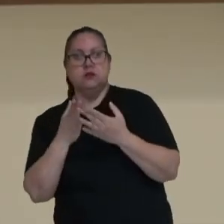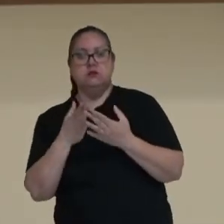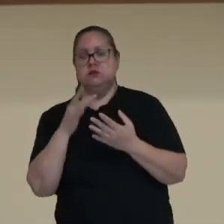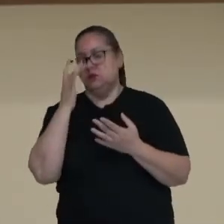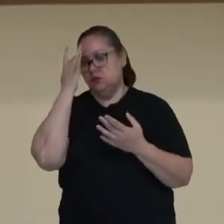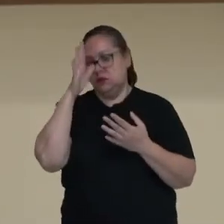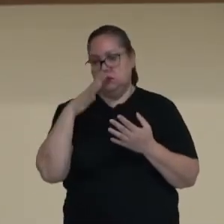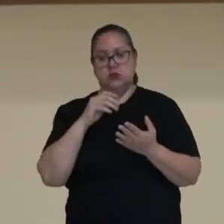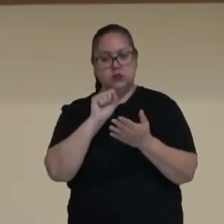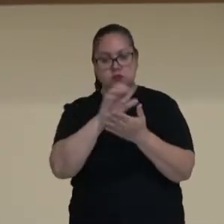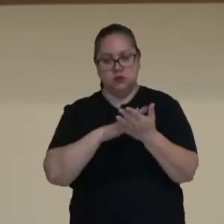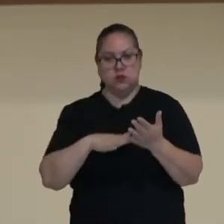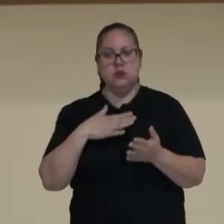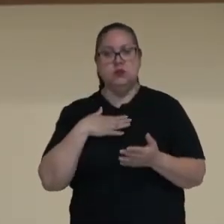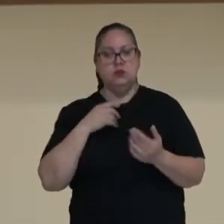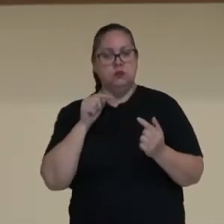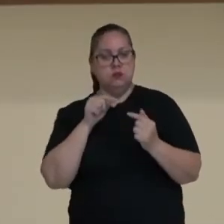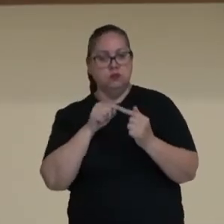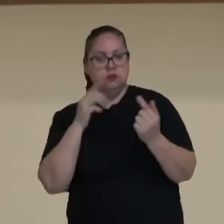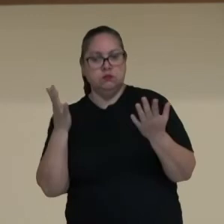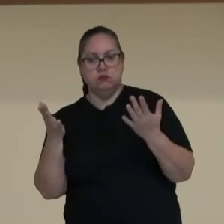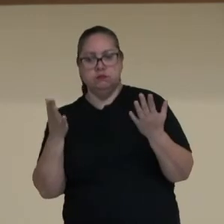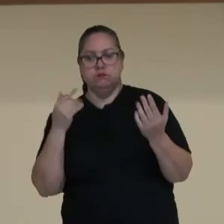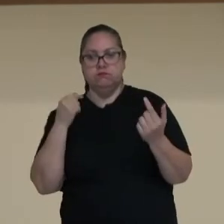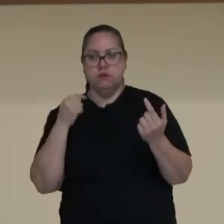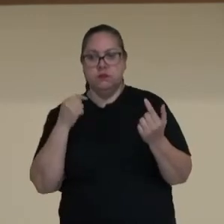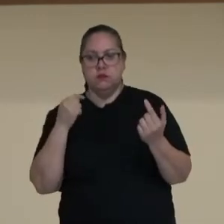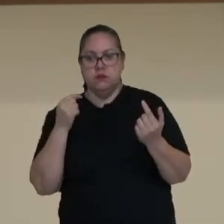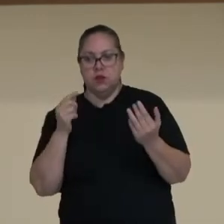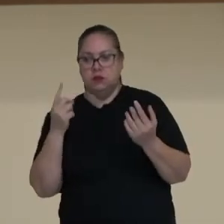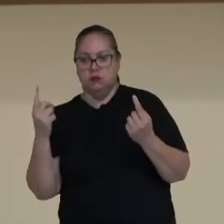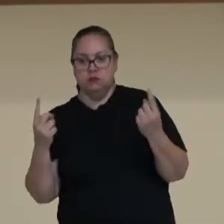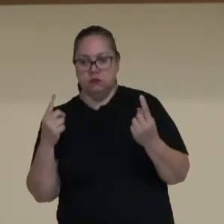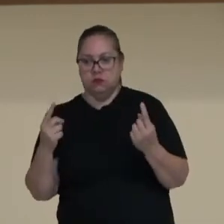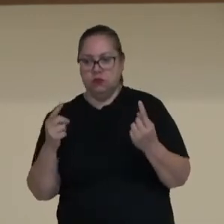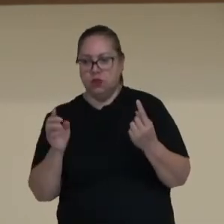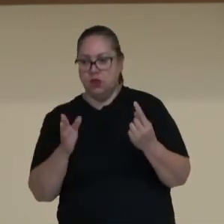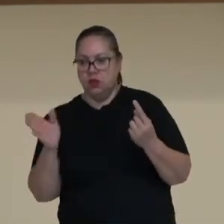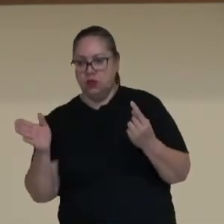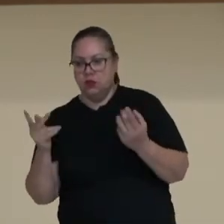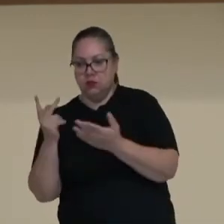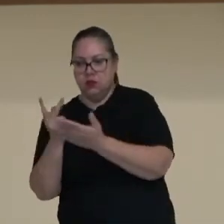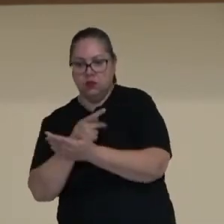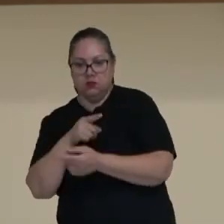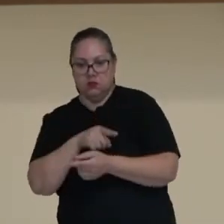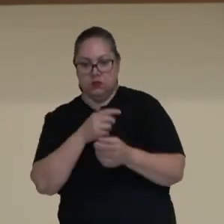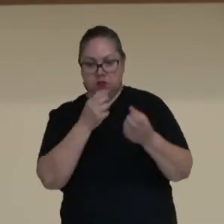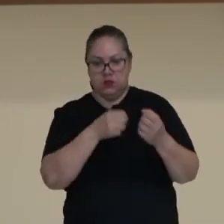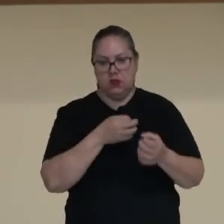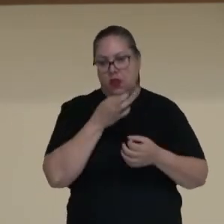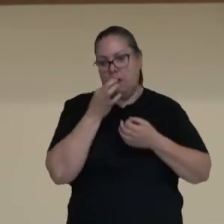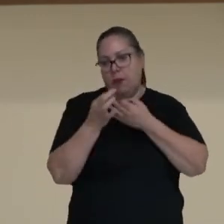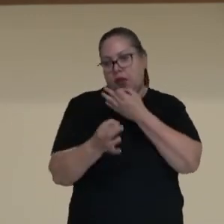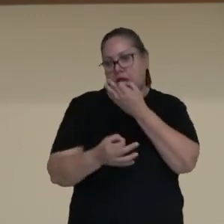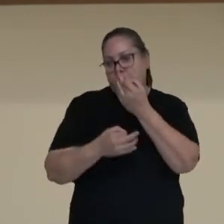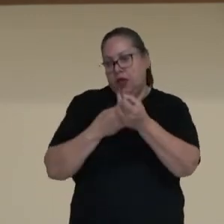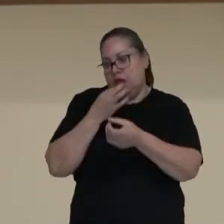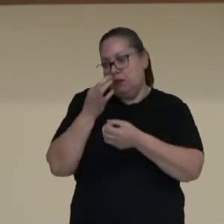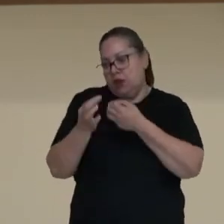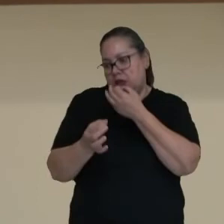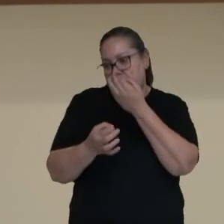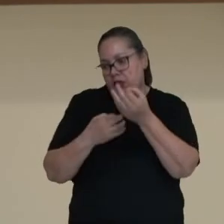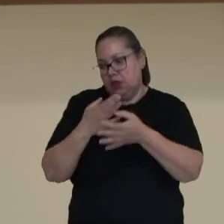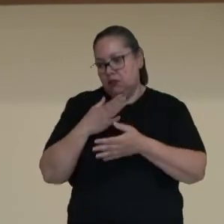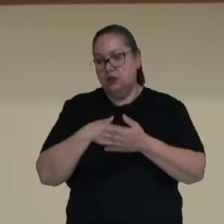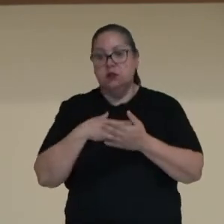nosso exercício ter o ponto de vista que está indo para um lado ou para o outro, né? A gente fazer o exercício da argumentação, assim como faz